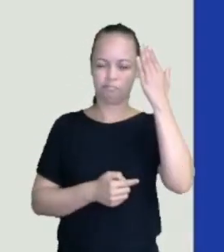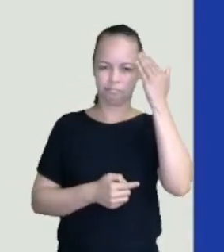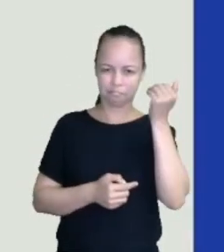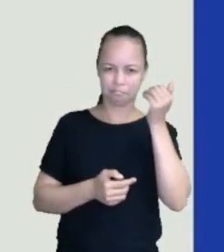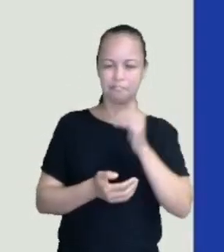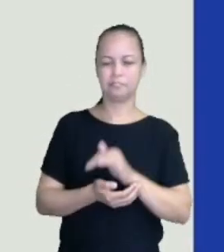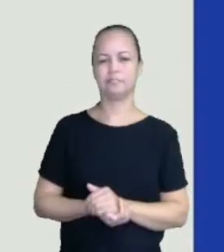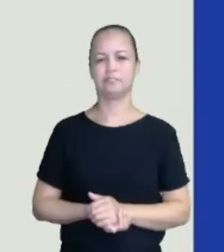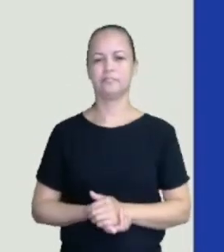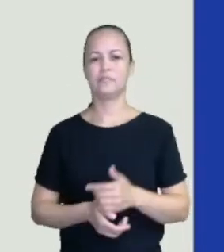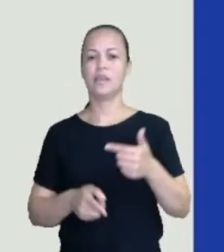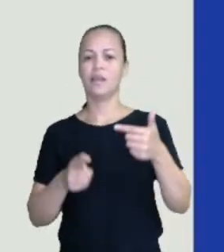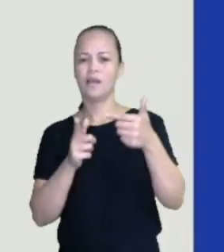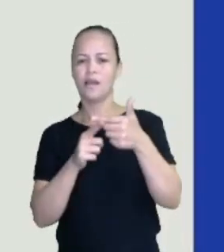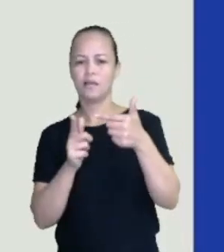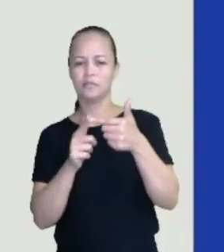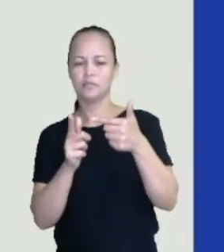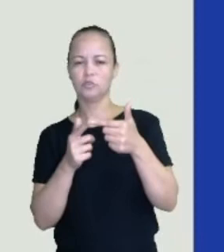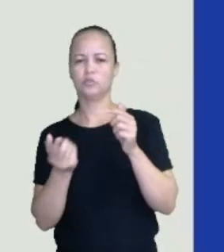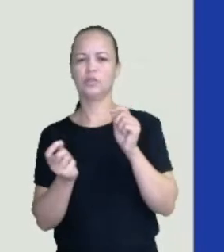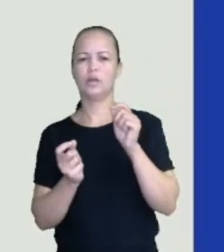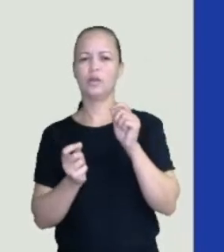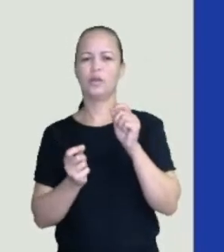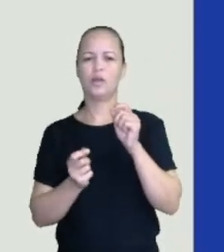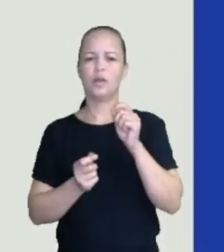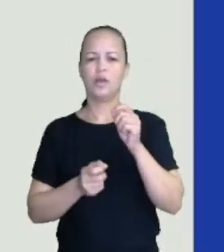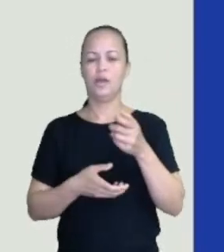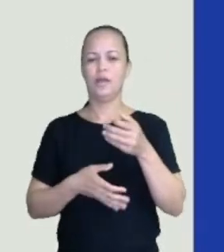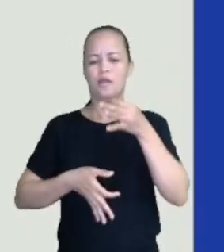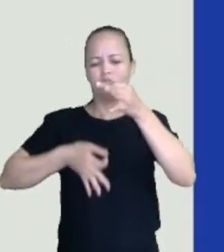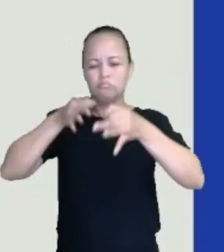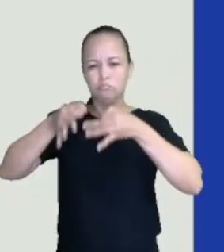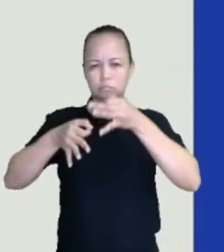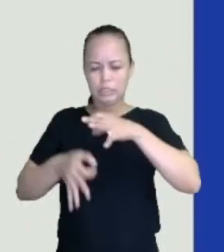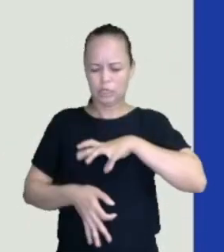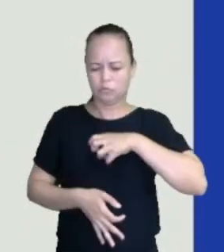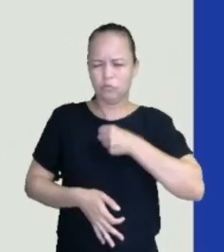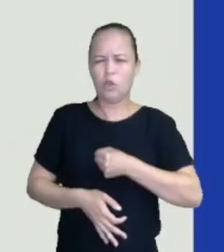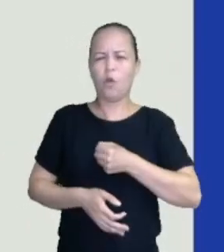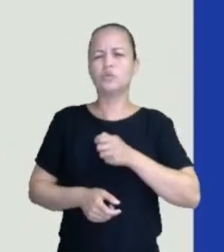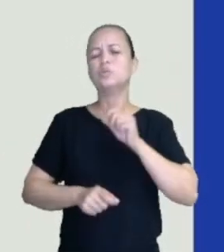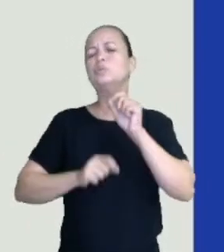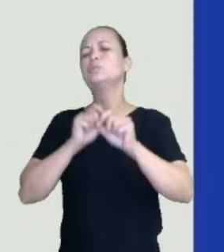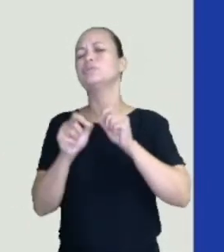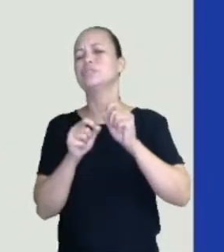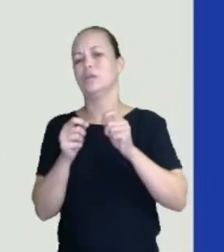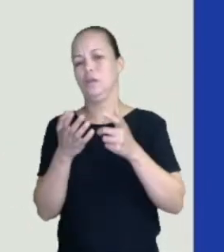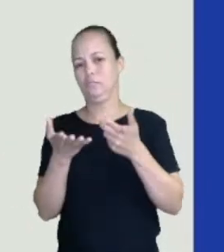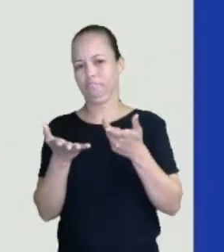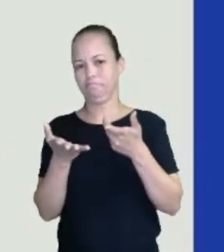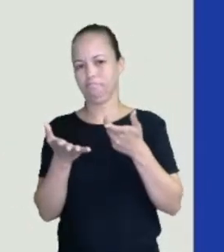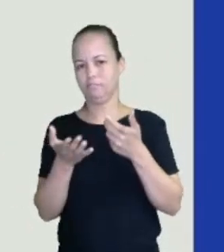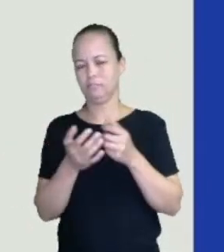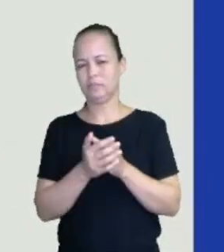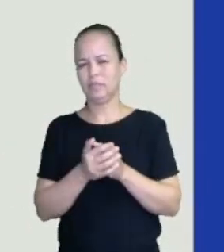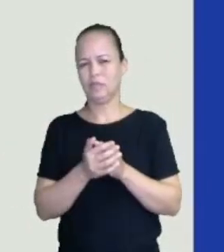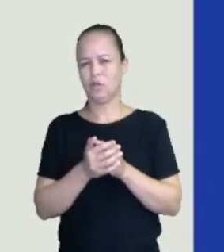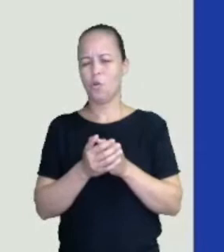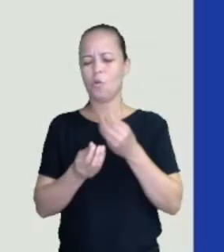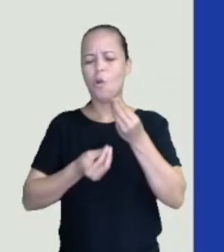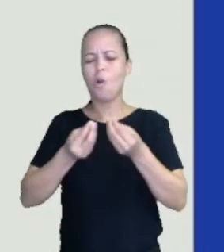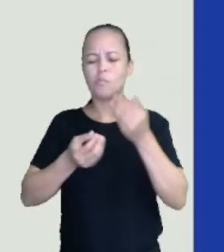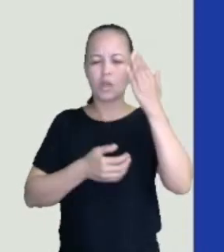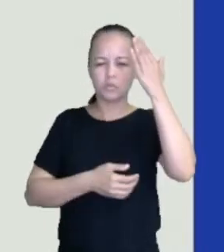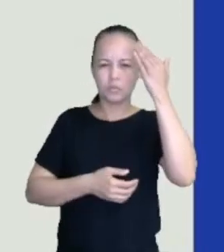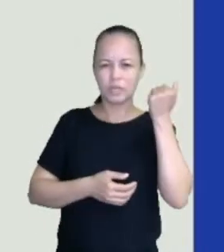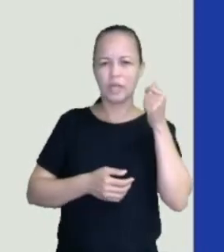A segunda, o que é discurso de ódio? Então, o que vem a ser o discurso de ódio? Como é que eu vou saber